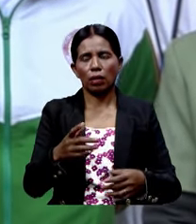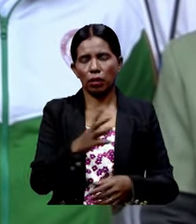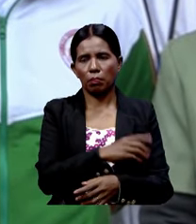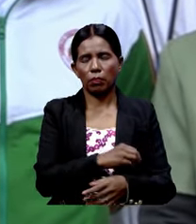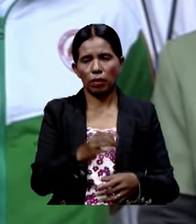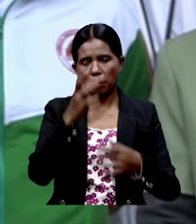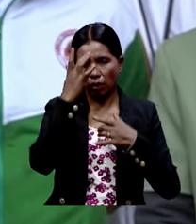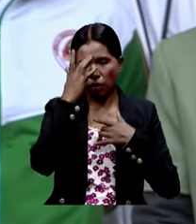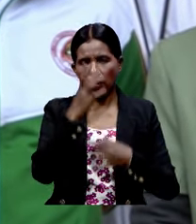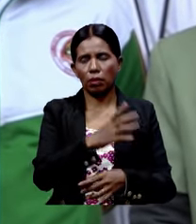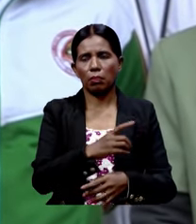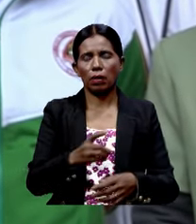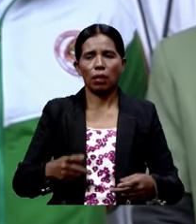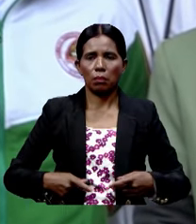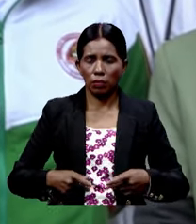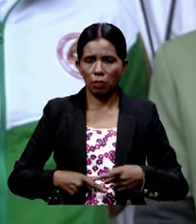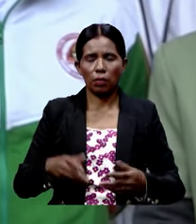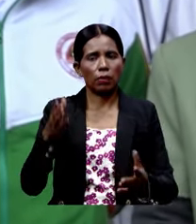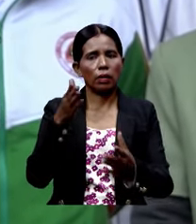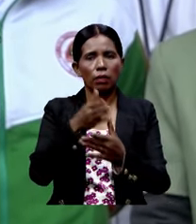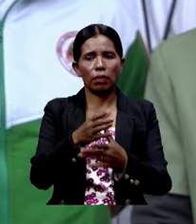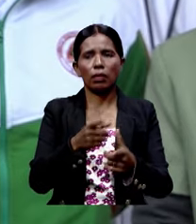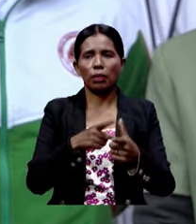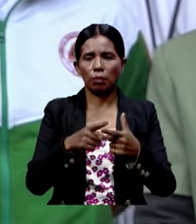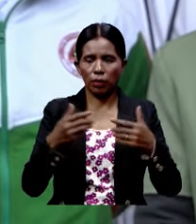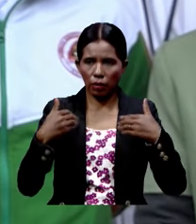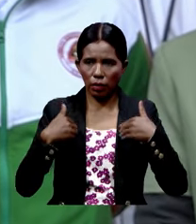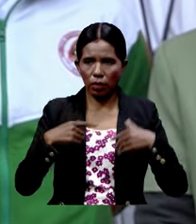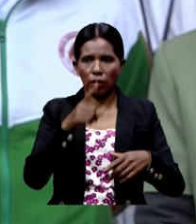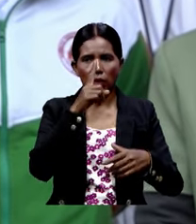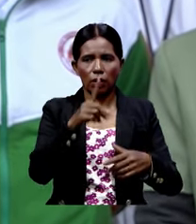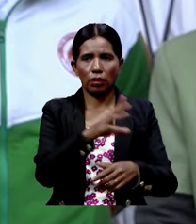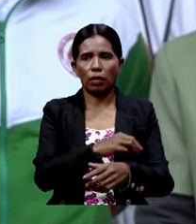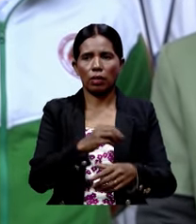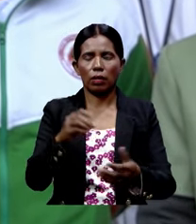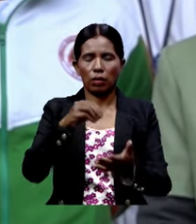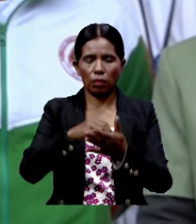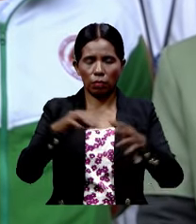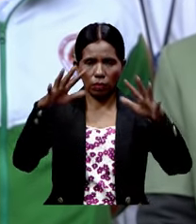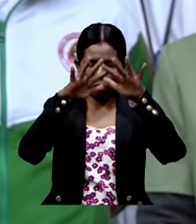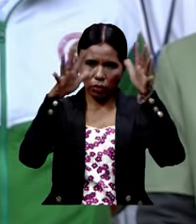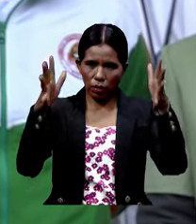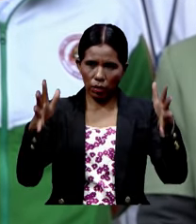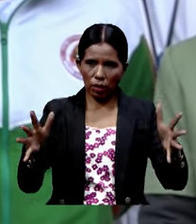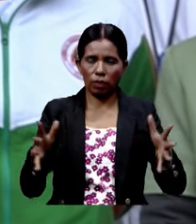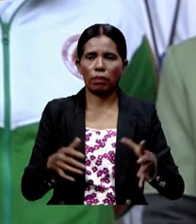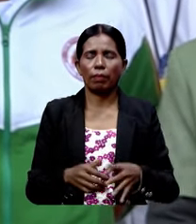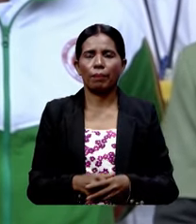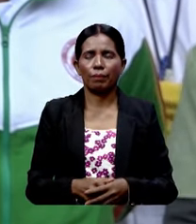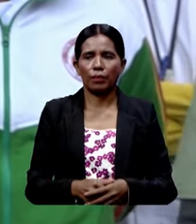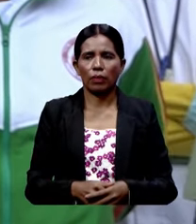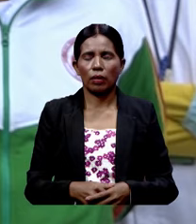dehan tamau tena ba depois iha tan ida ma sitau mos mos ketero ne be sitau ya